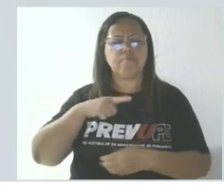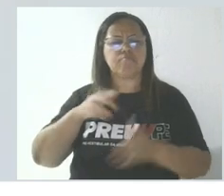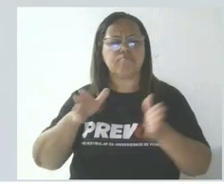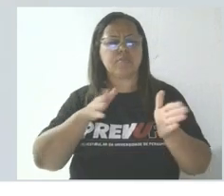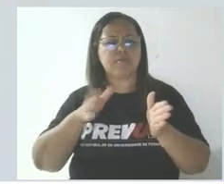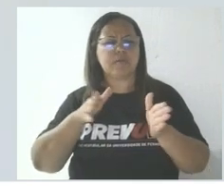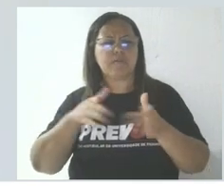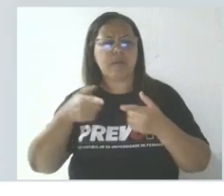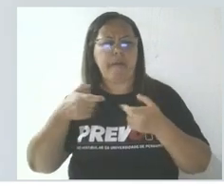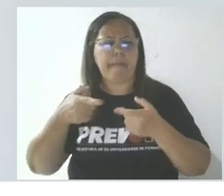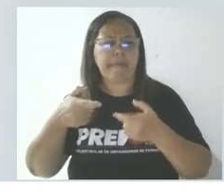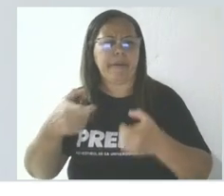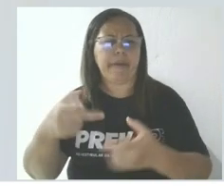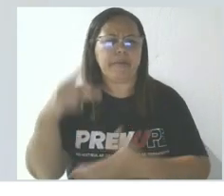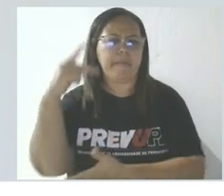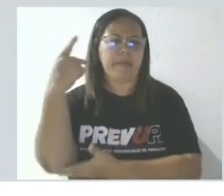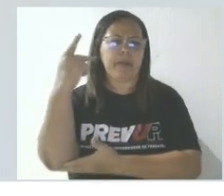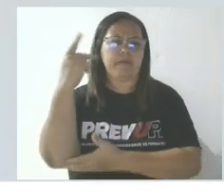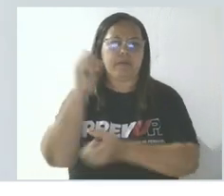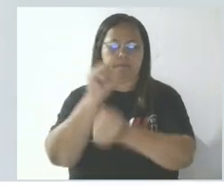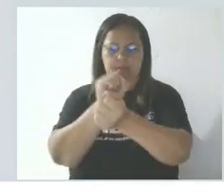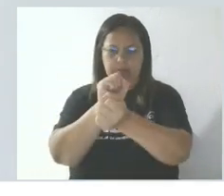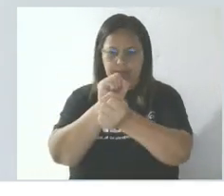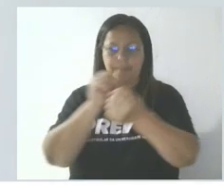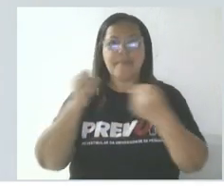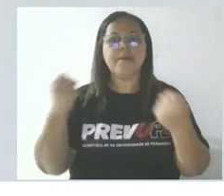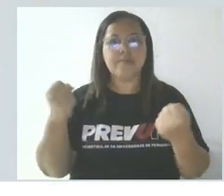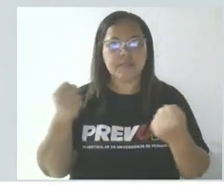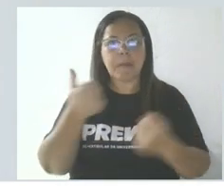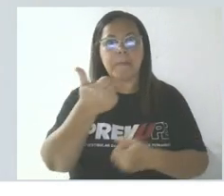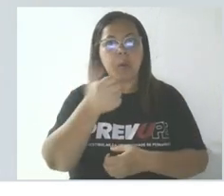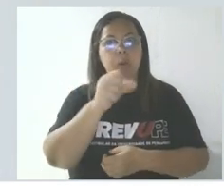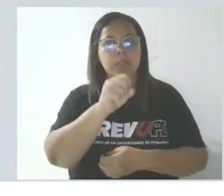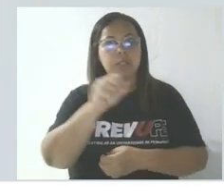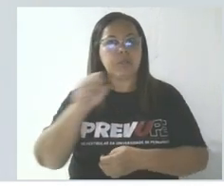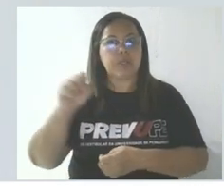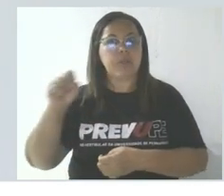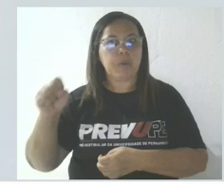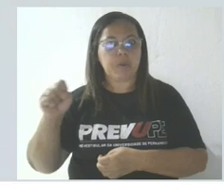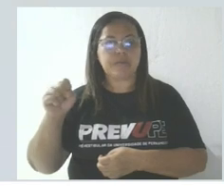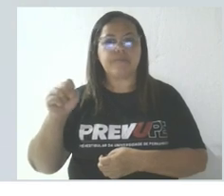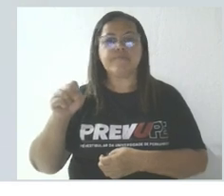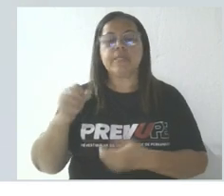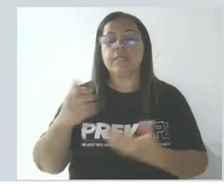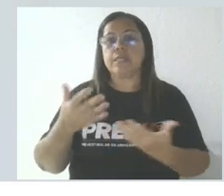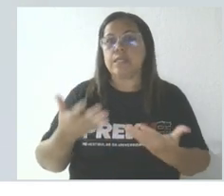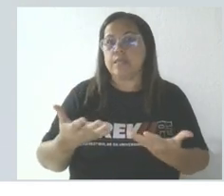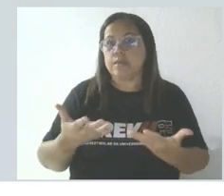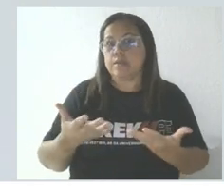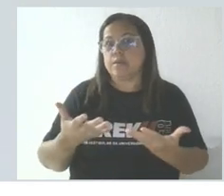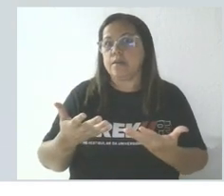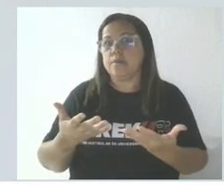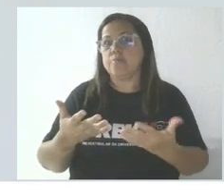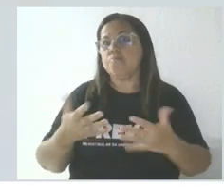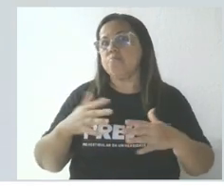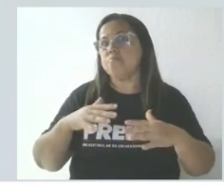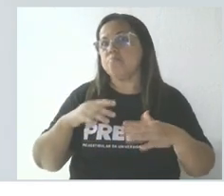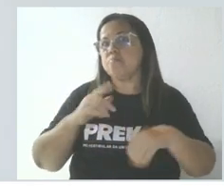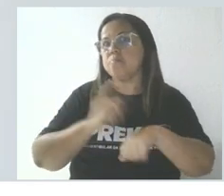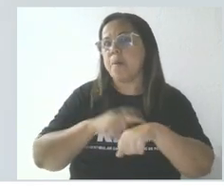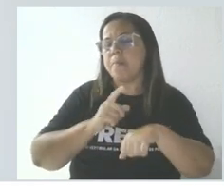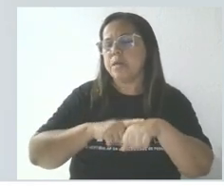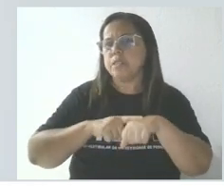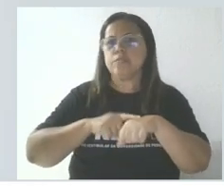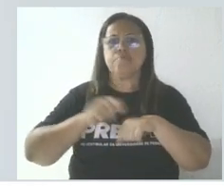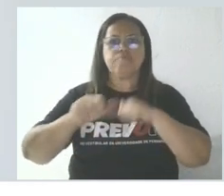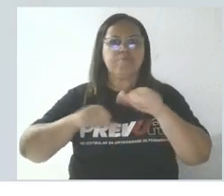marcado pela guerra do Paraguai pela abolição da escravatura em 1888 né trata--se de um momento de transformação política